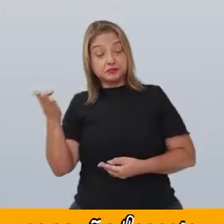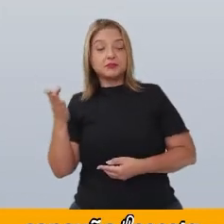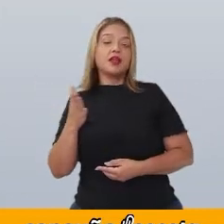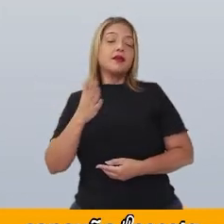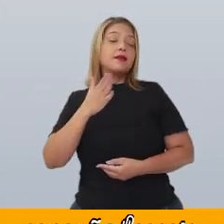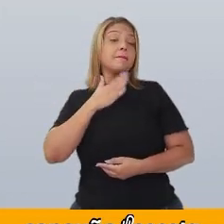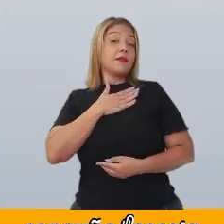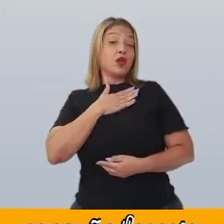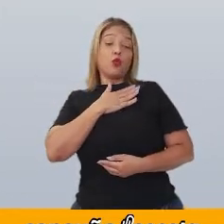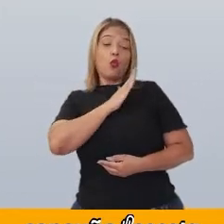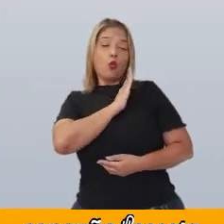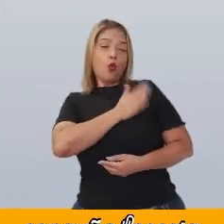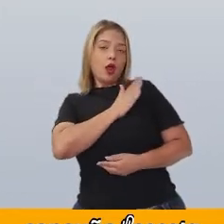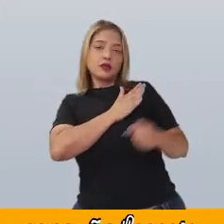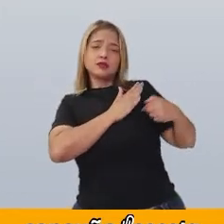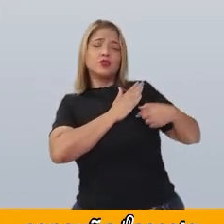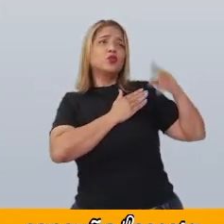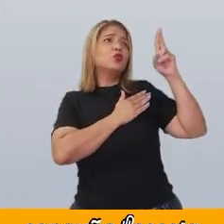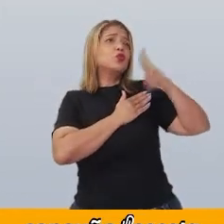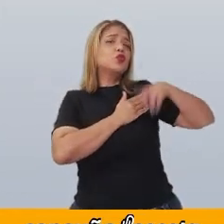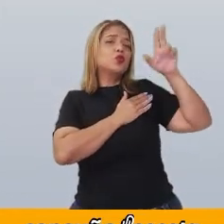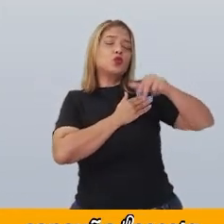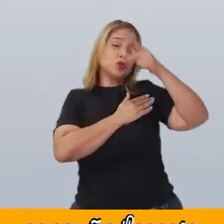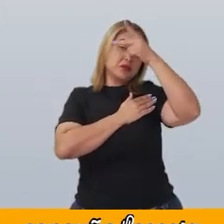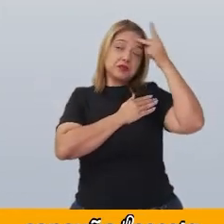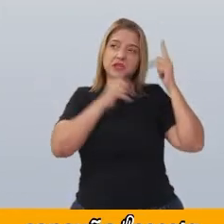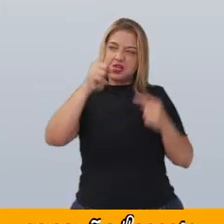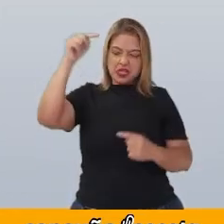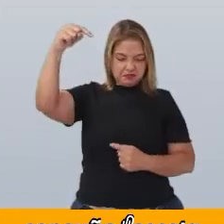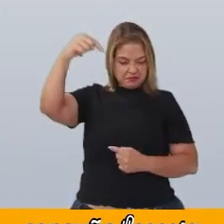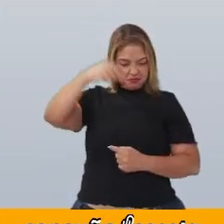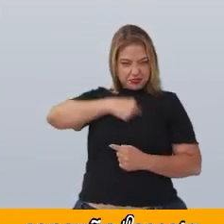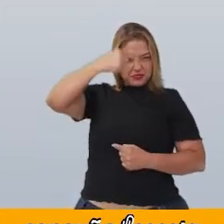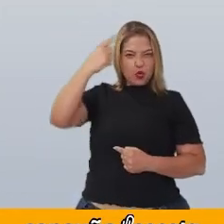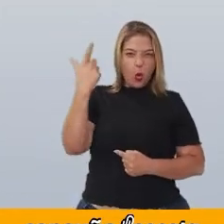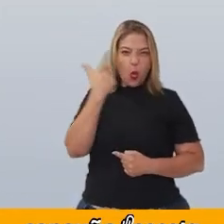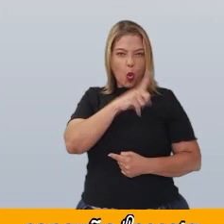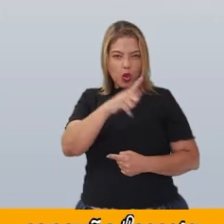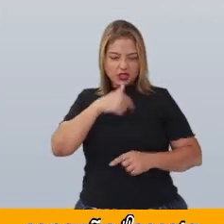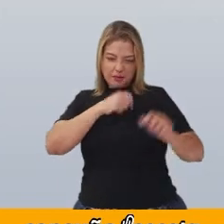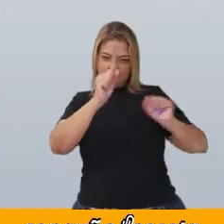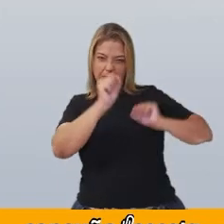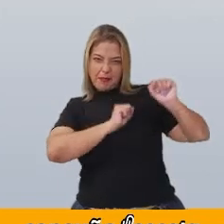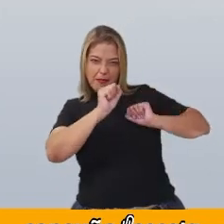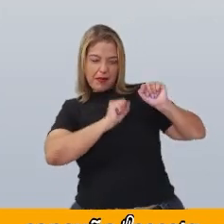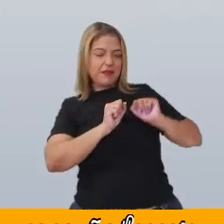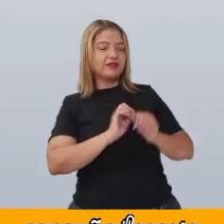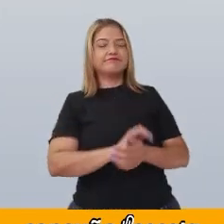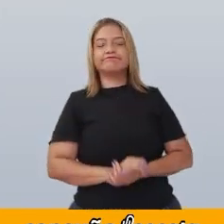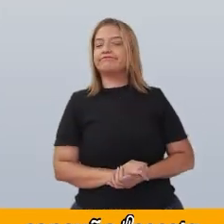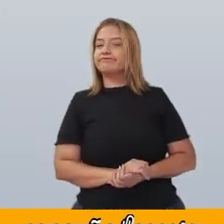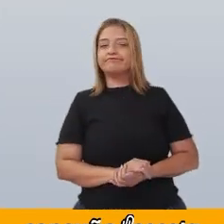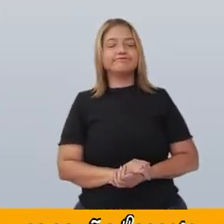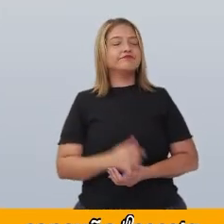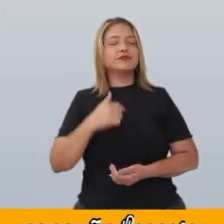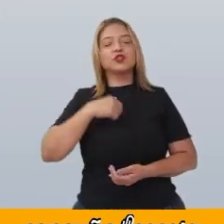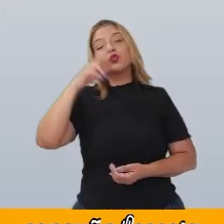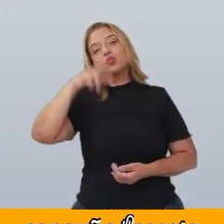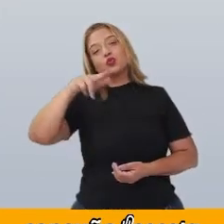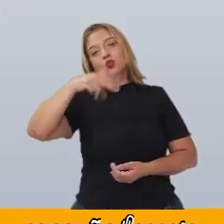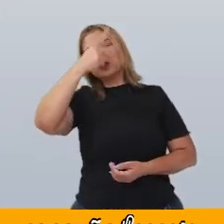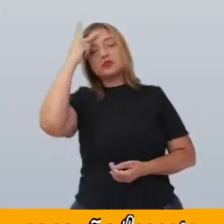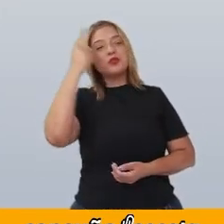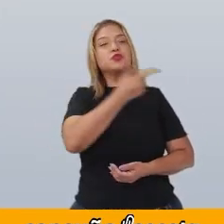Meu coração jamais será ferido pelas flechas de Eros, filho de Afrodite, pois não me apaixono